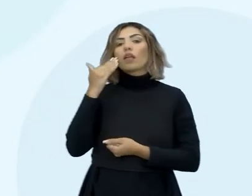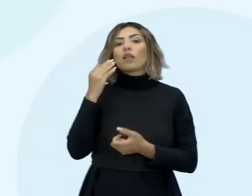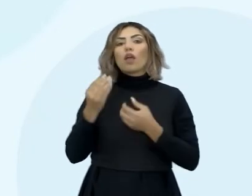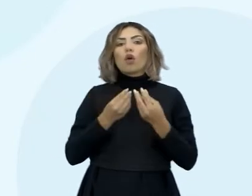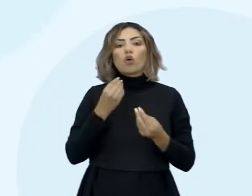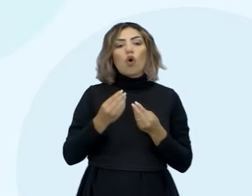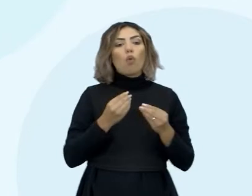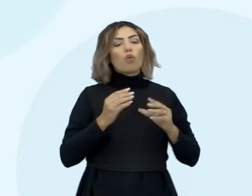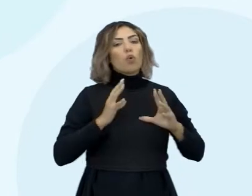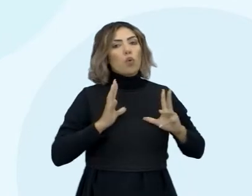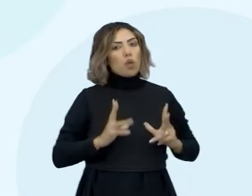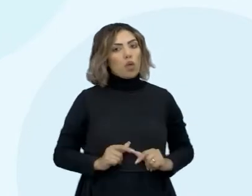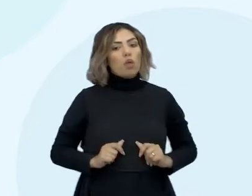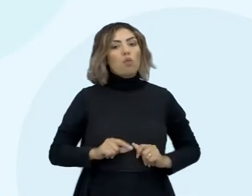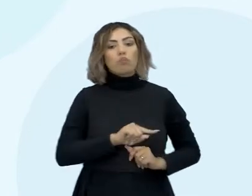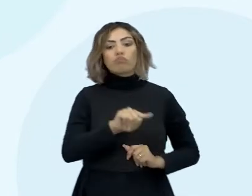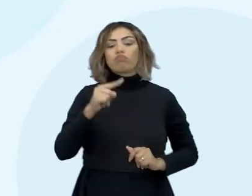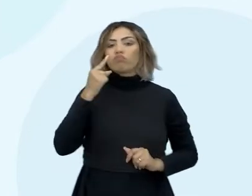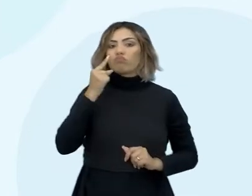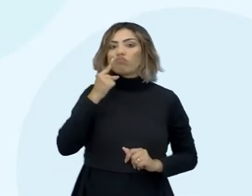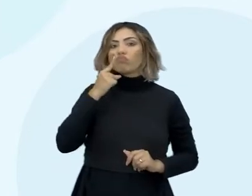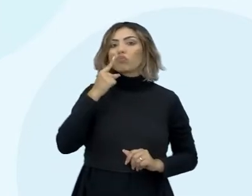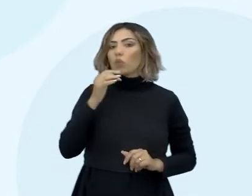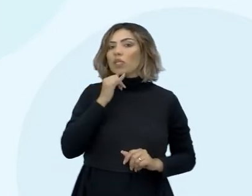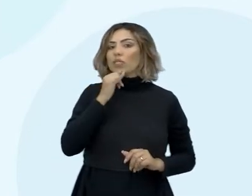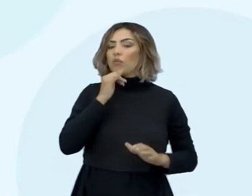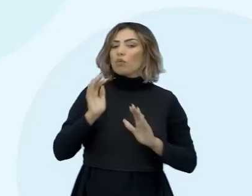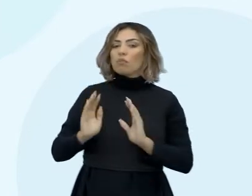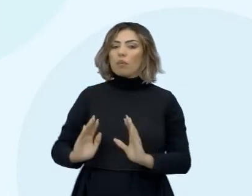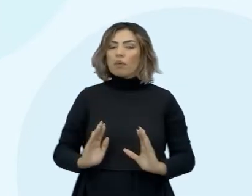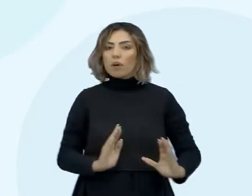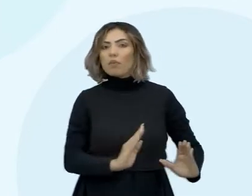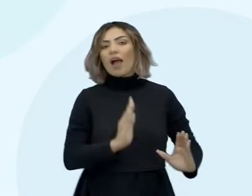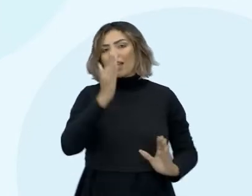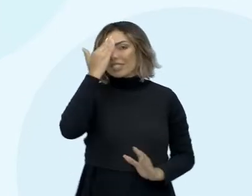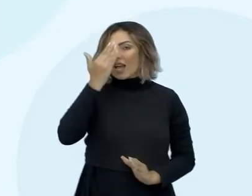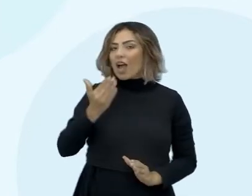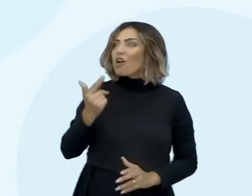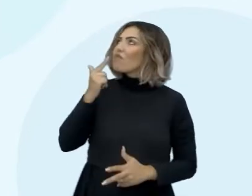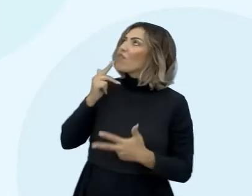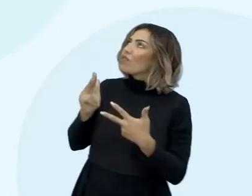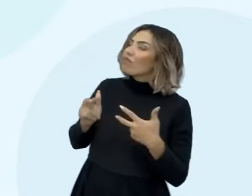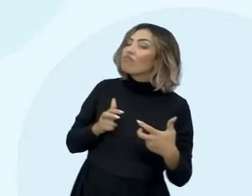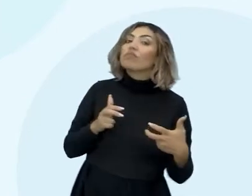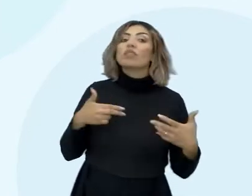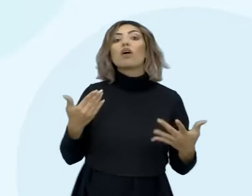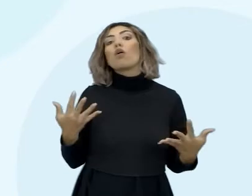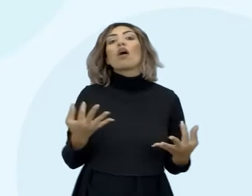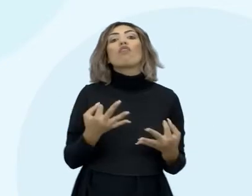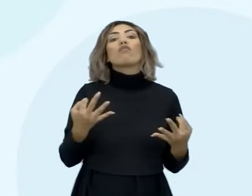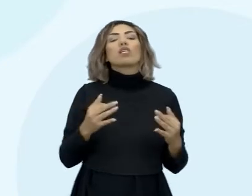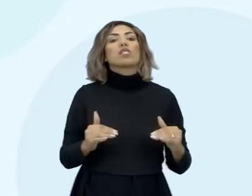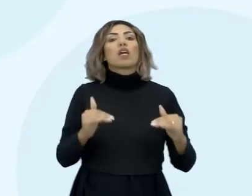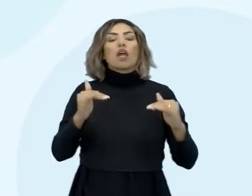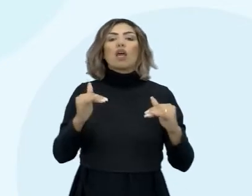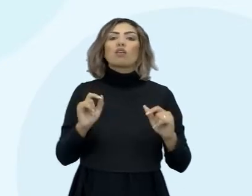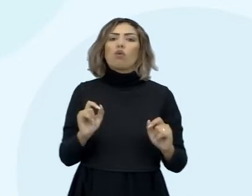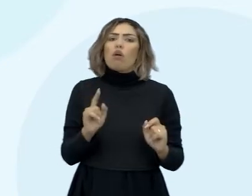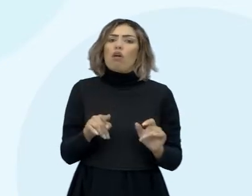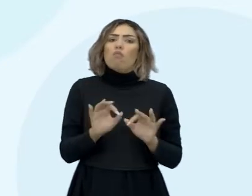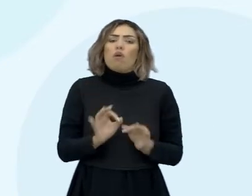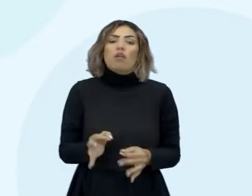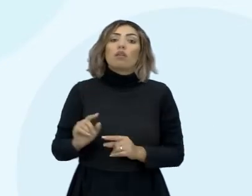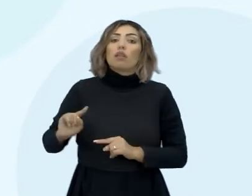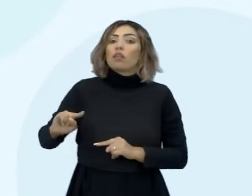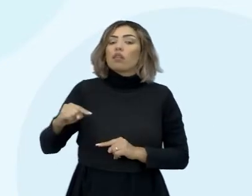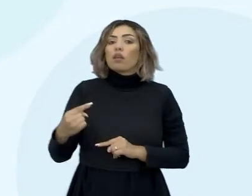ecológica. Eveline trouxe o jeans aqui como um dos exemplos, né, que a gente já sabe muito bem. Eficiência estava lá nas plantas baixas. E logo